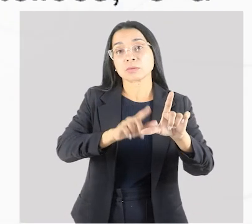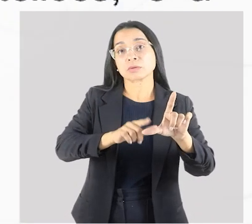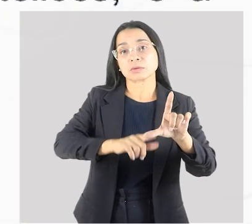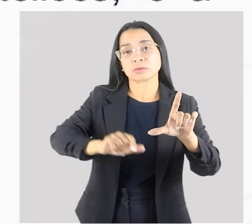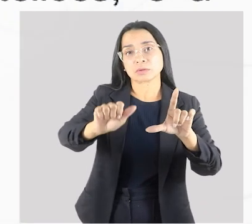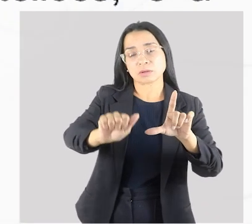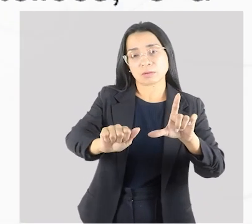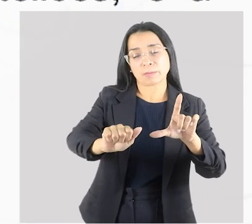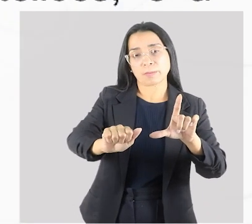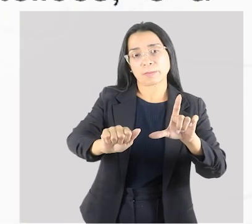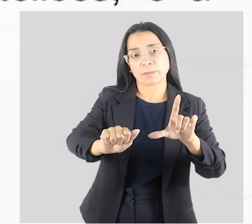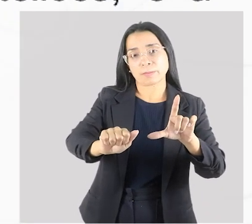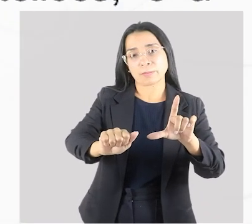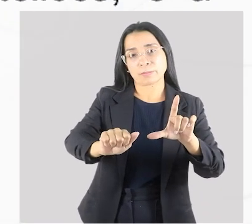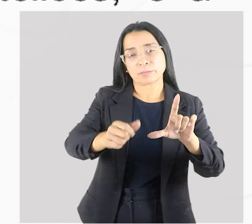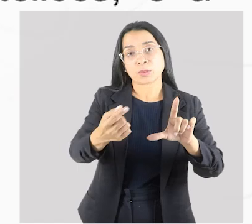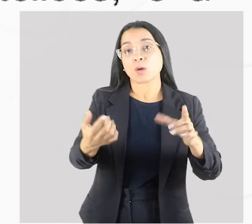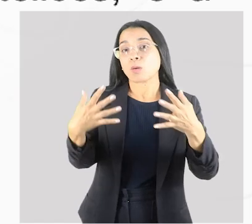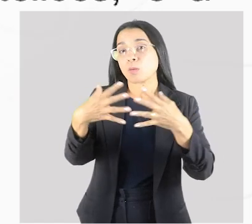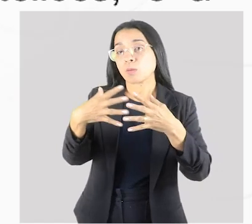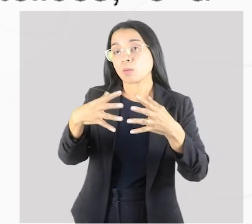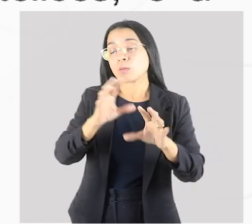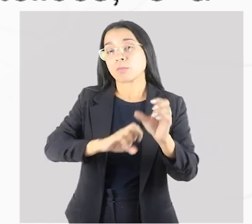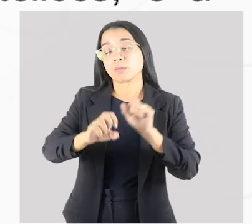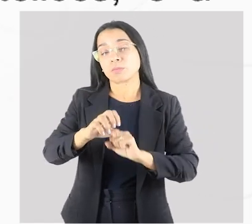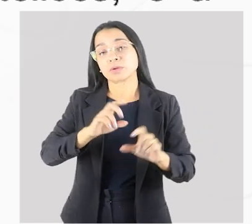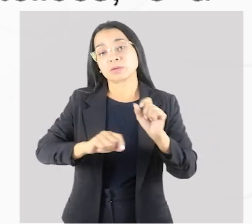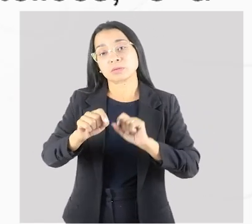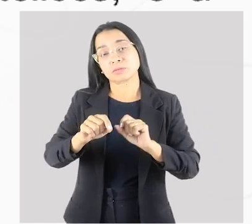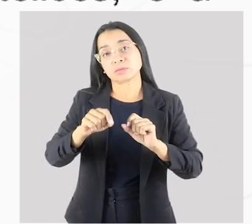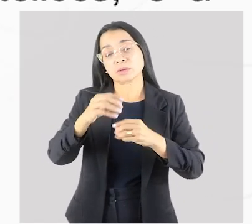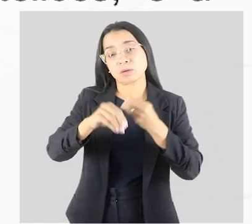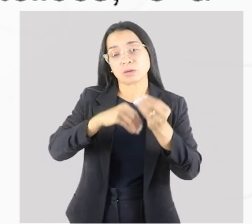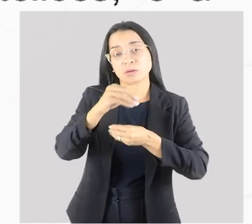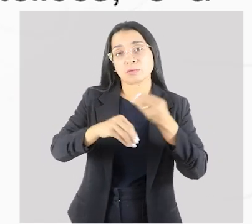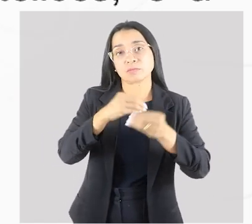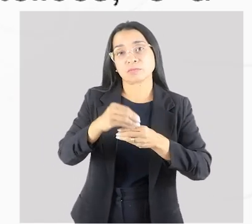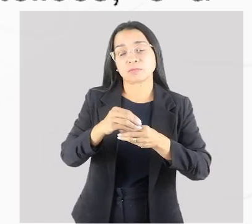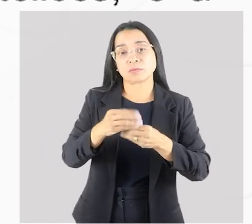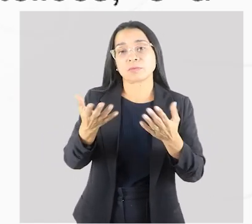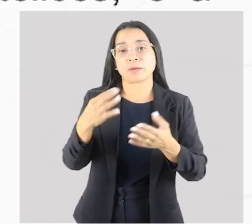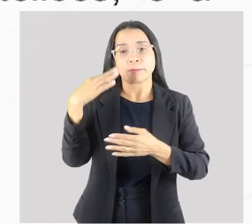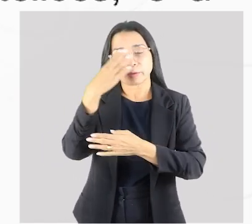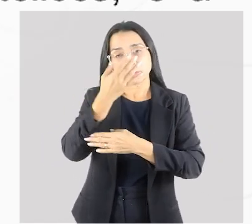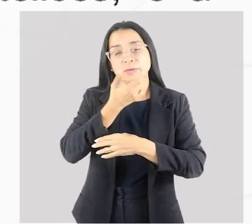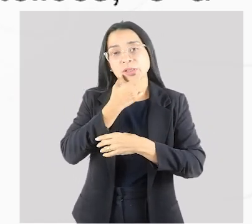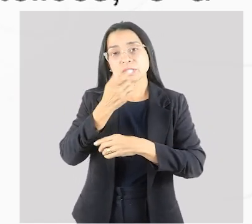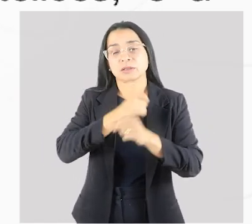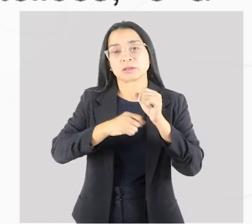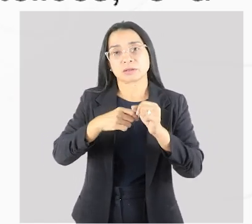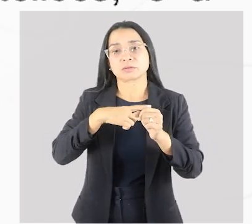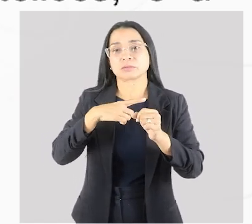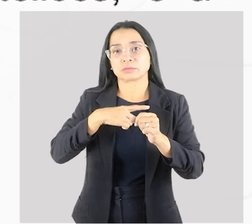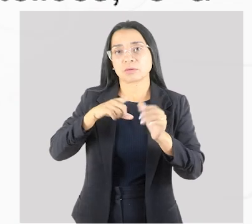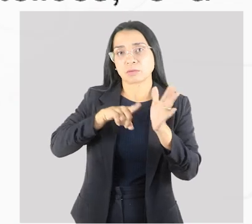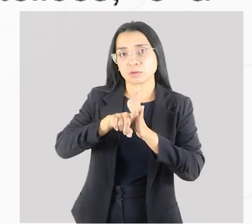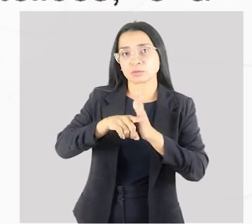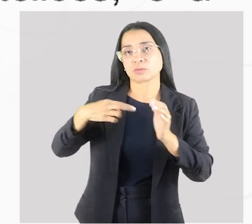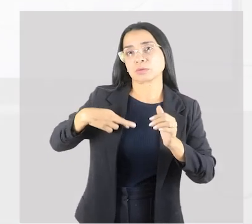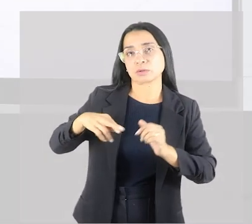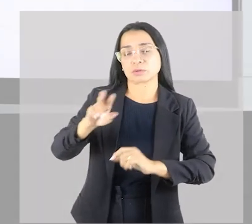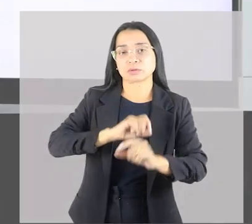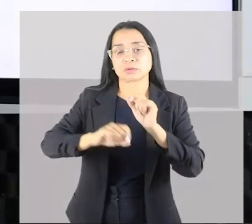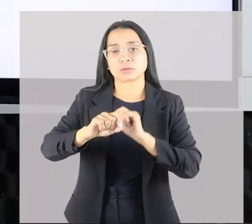população protestante, lembre-se, o conflito que envolve Irlanda do Norte e Reino Unido, especificamente Inglaterra, envolve questões religiosas. A população do